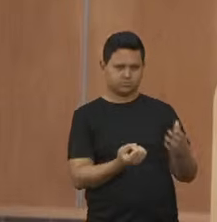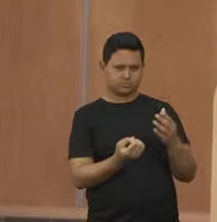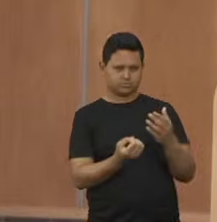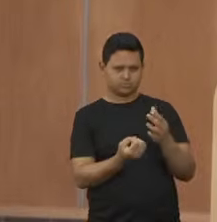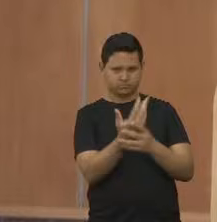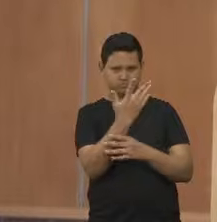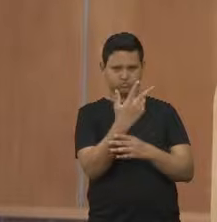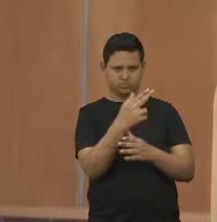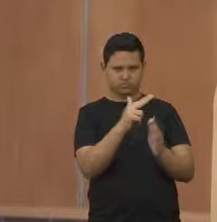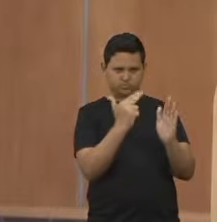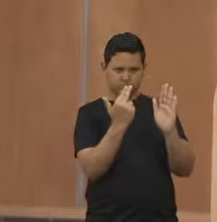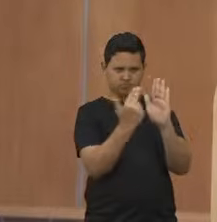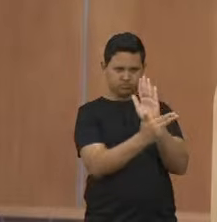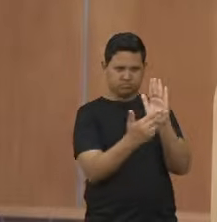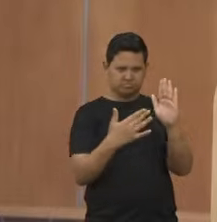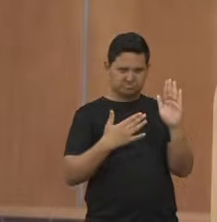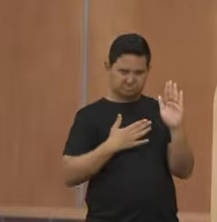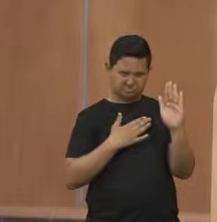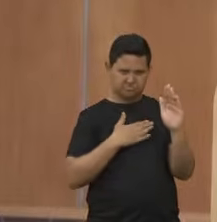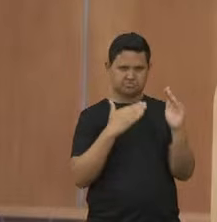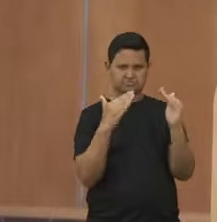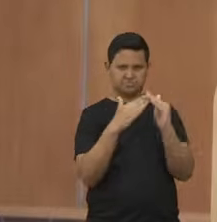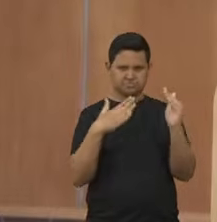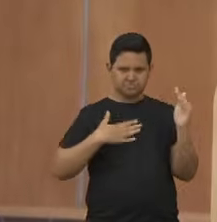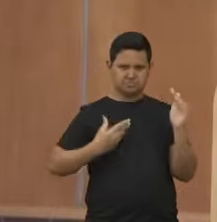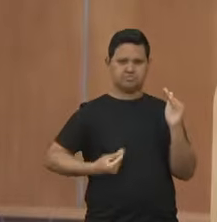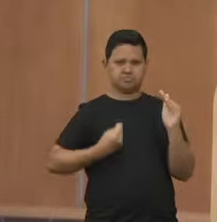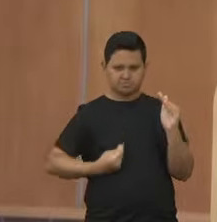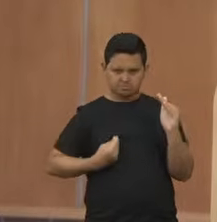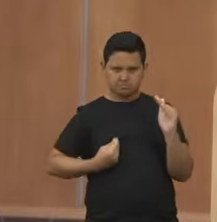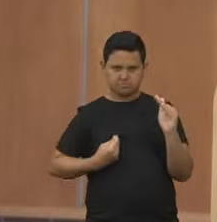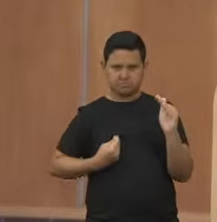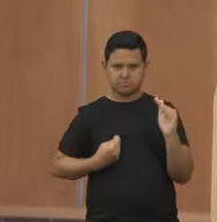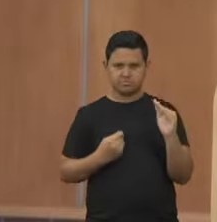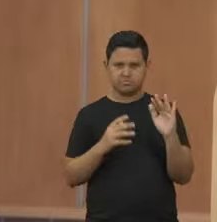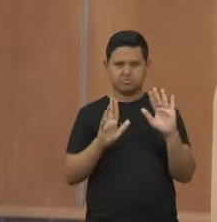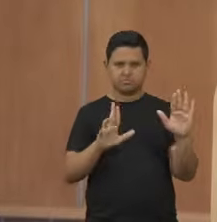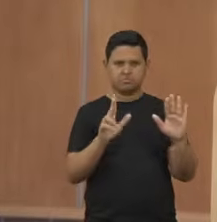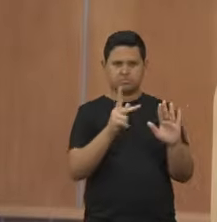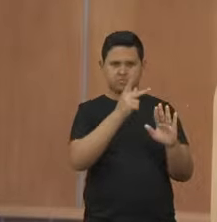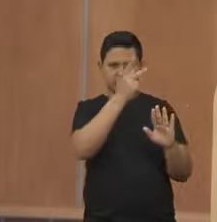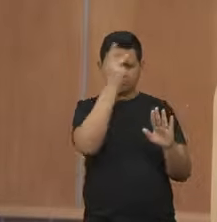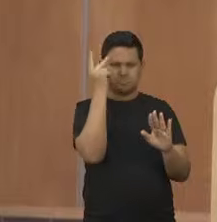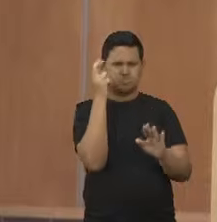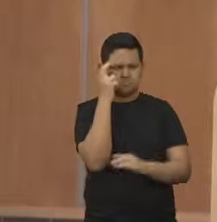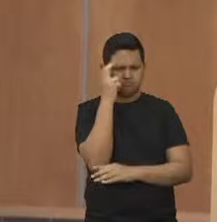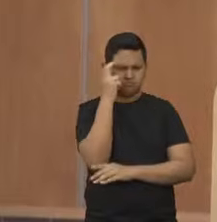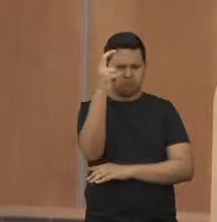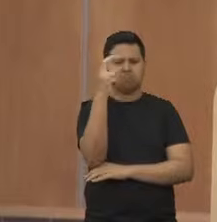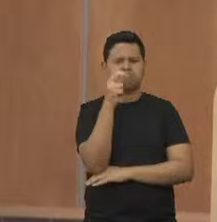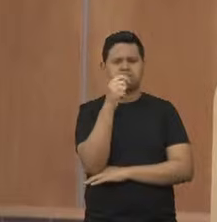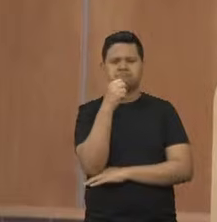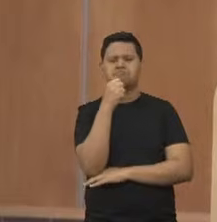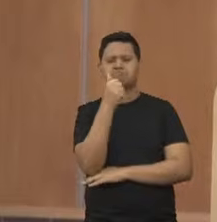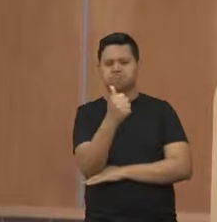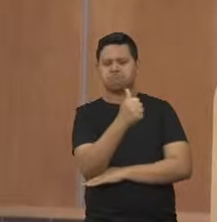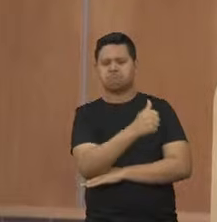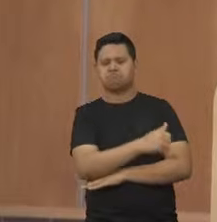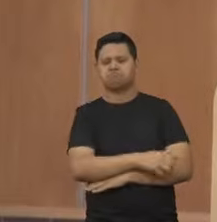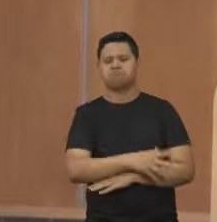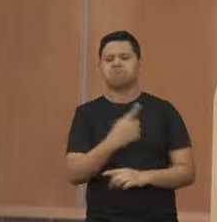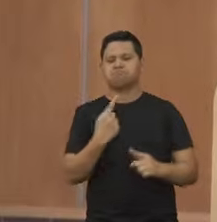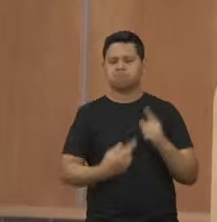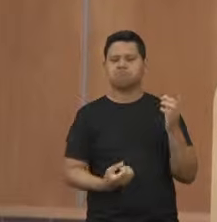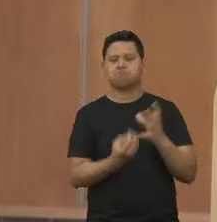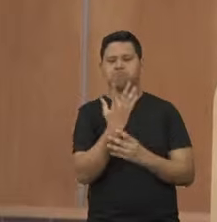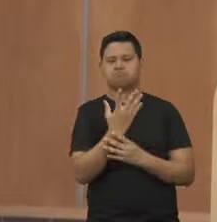colocou esse nome, Minha Casa, Minha Vida, foi um cara muito inteligente que